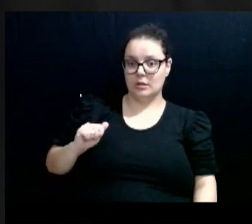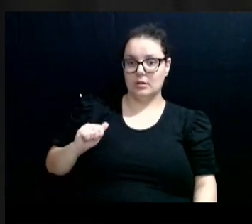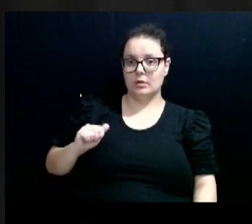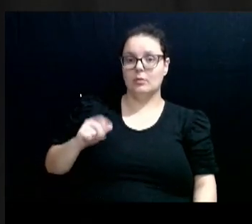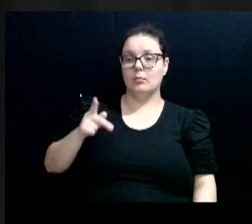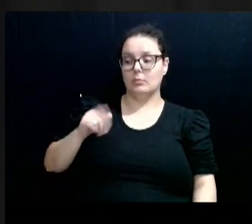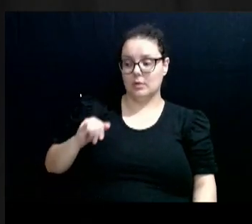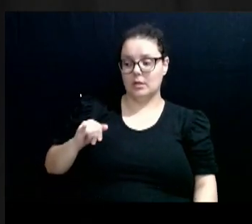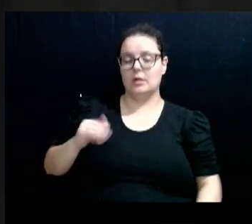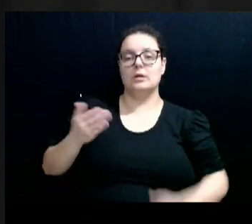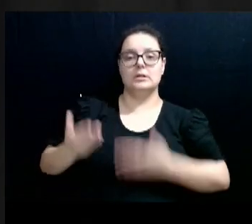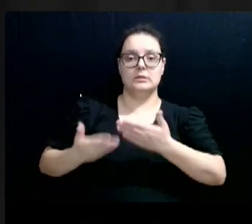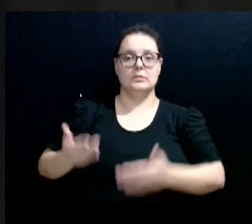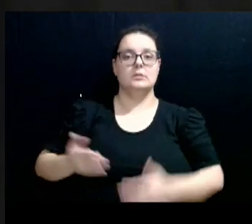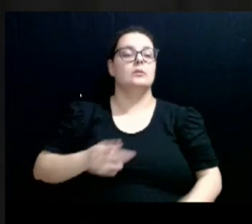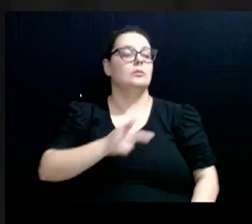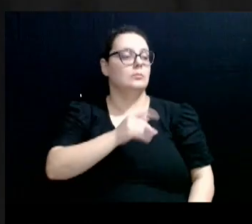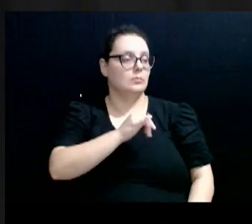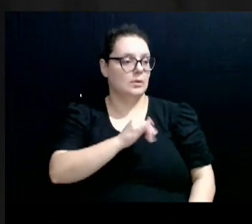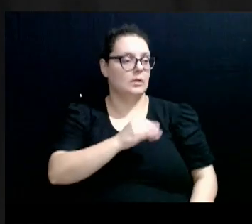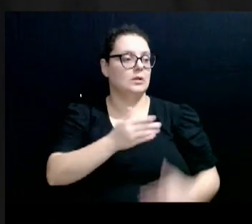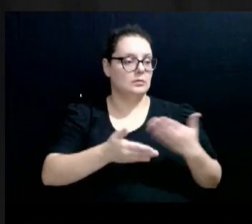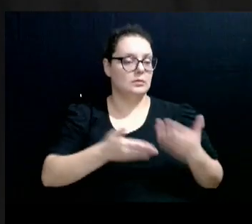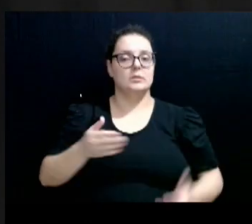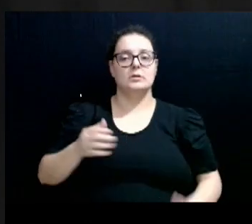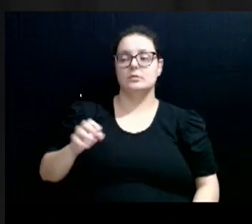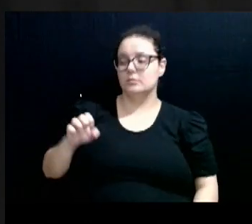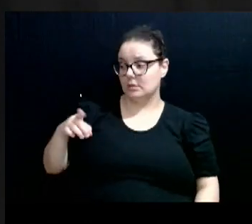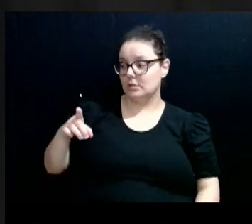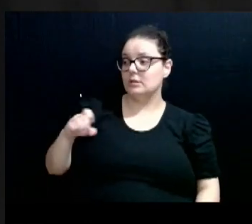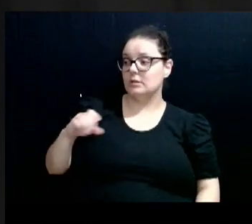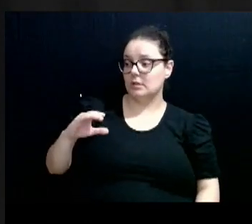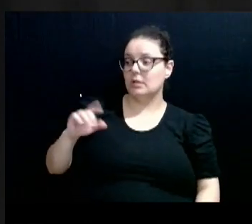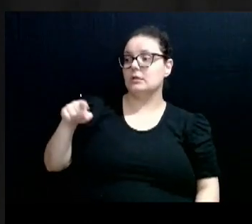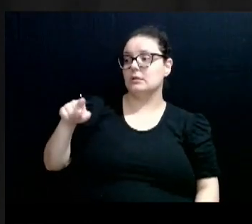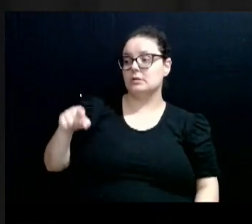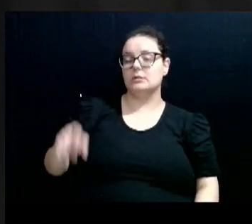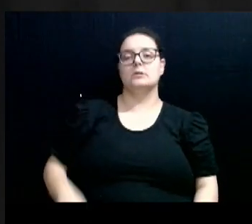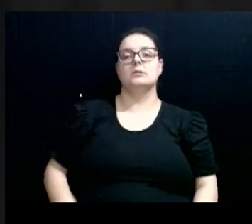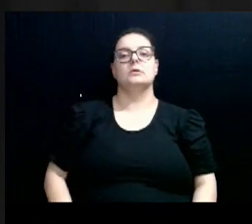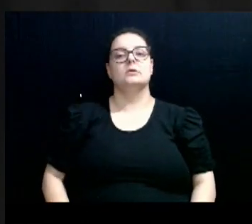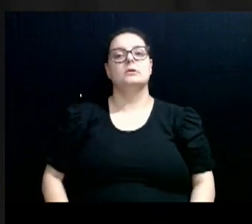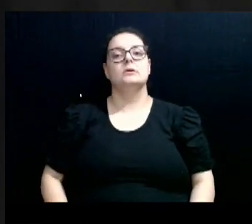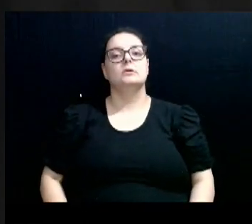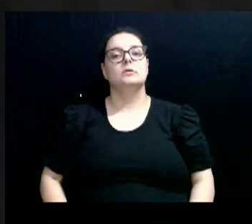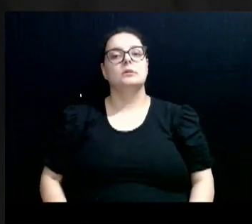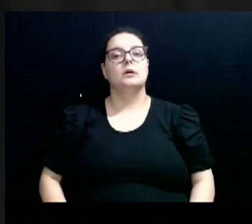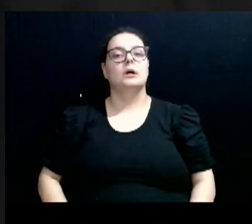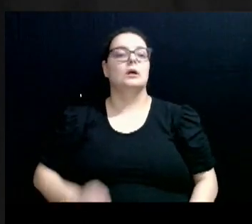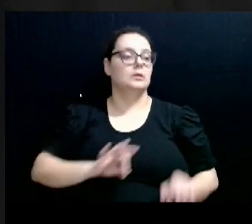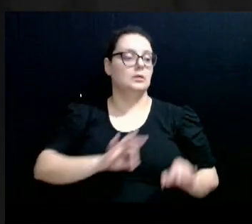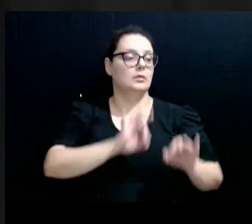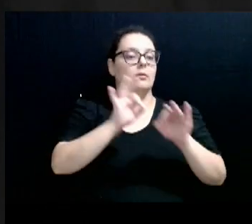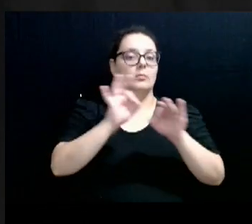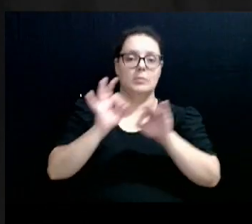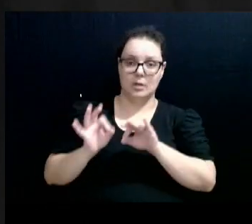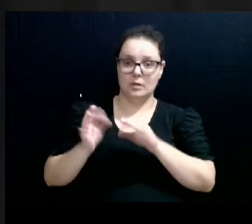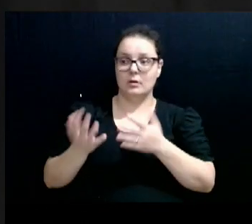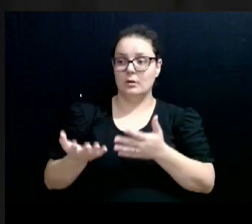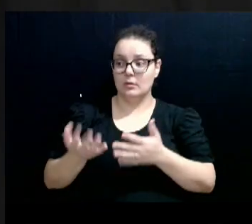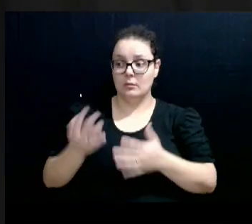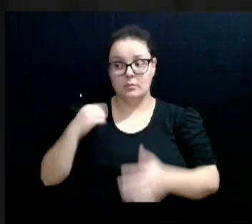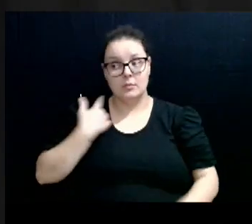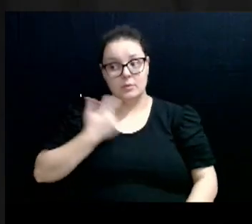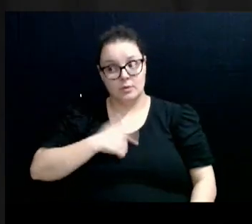da INDEC, né? Sim. E eu lembro que nós fomos lá e acompanhamos. Então, o transporte,